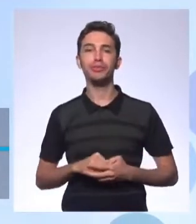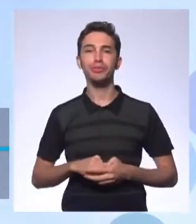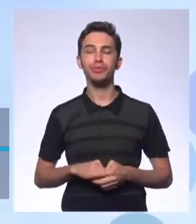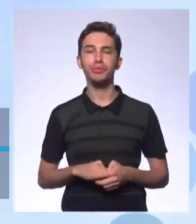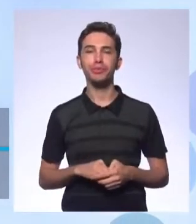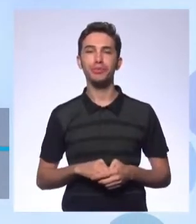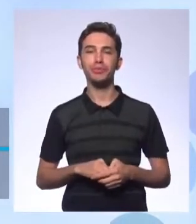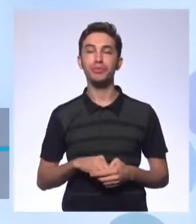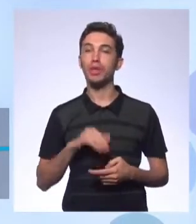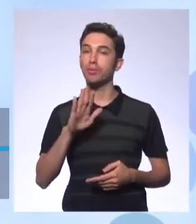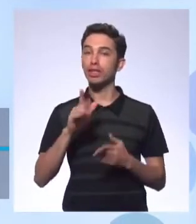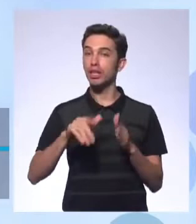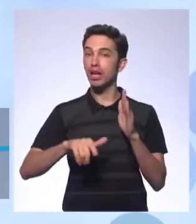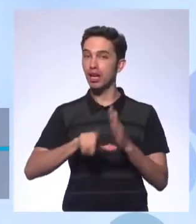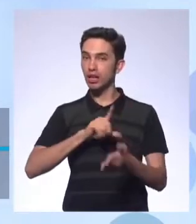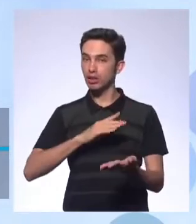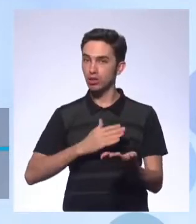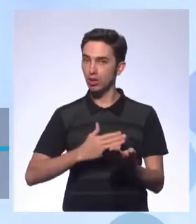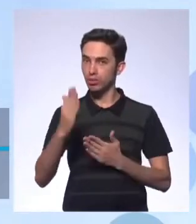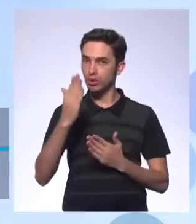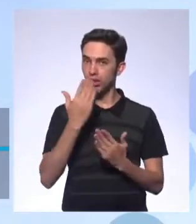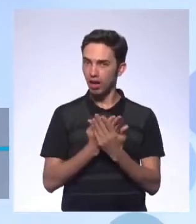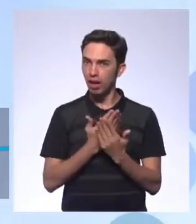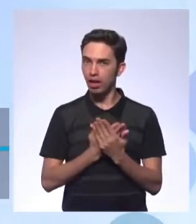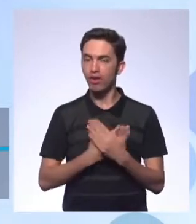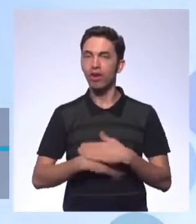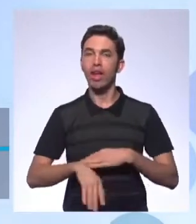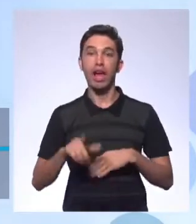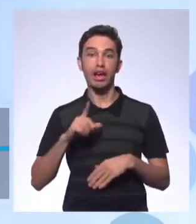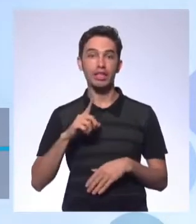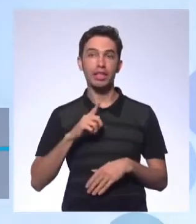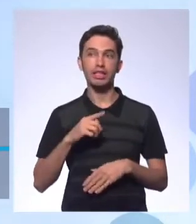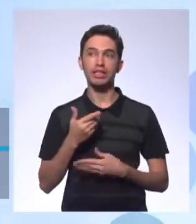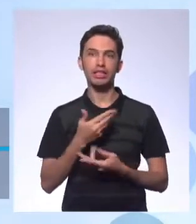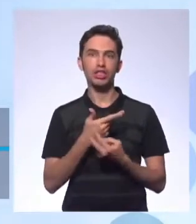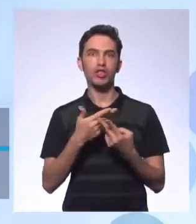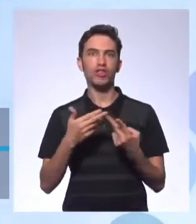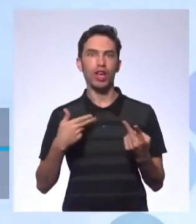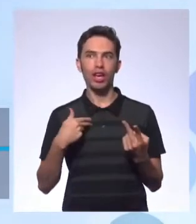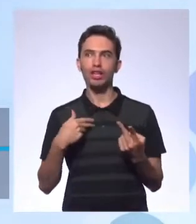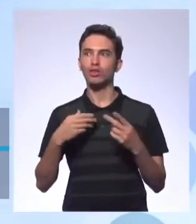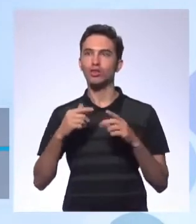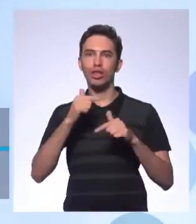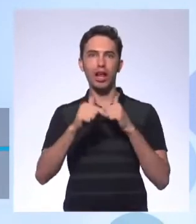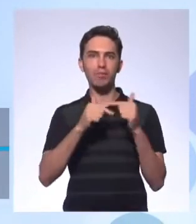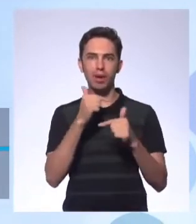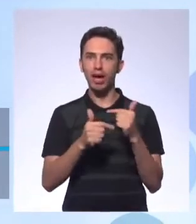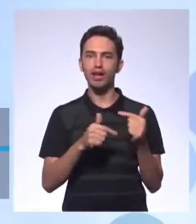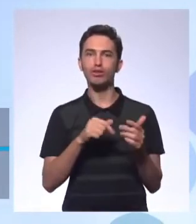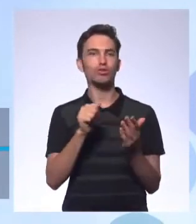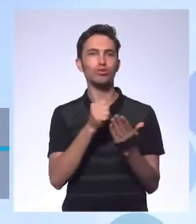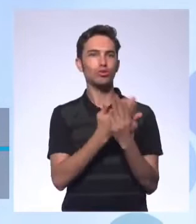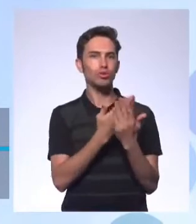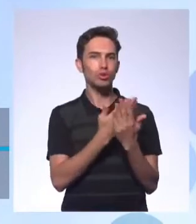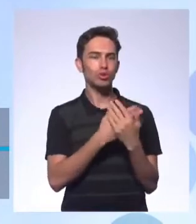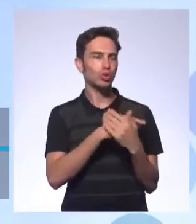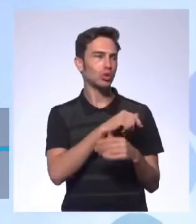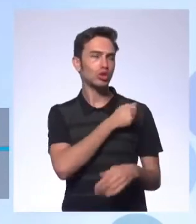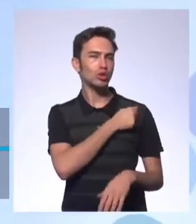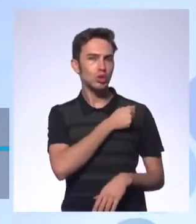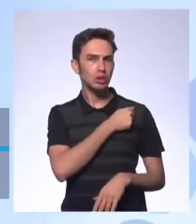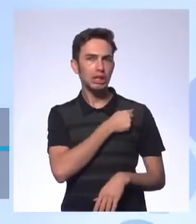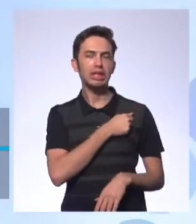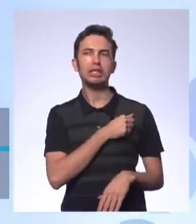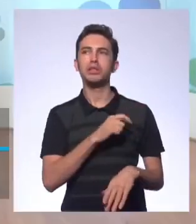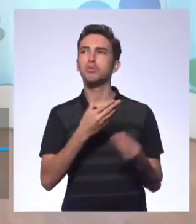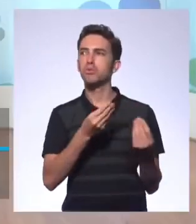nós iniciarmos a aula, nós temos recebido muitos trabalhos dos estudantes, tem bastante, professora